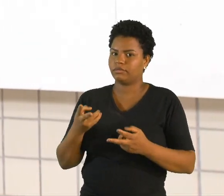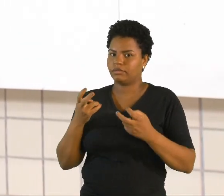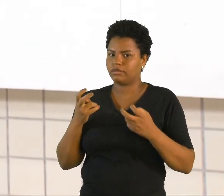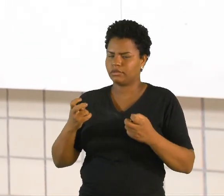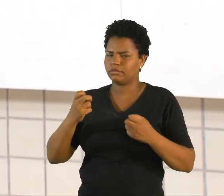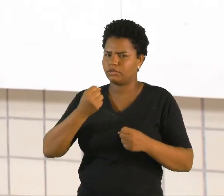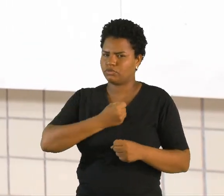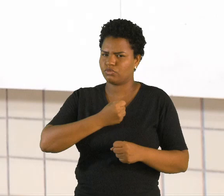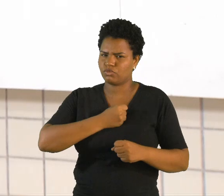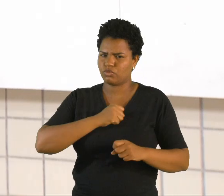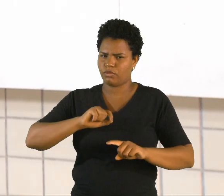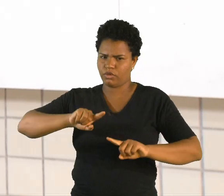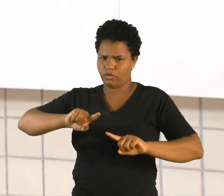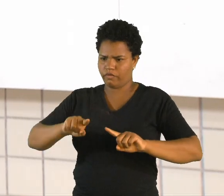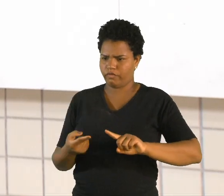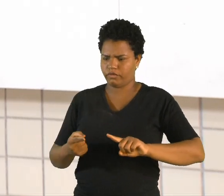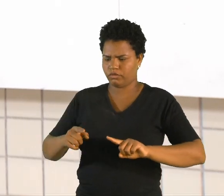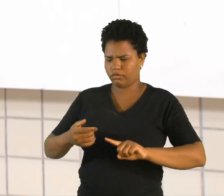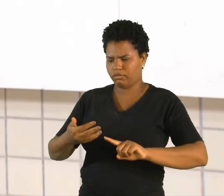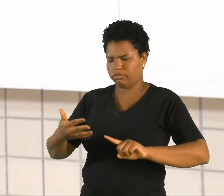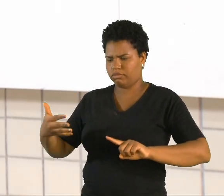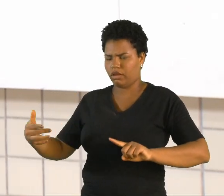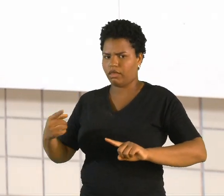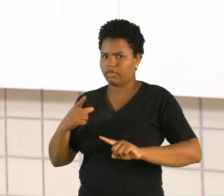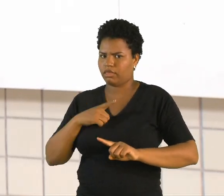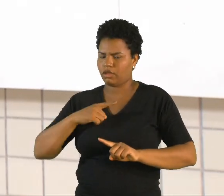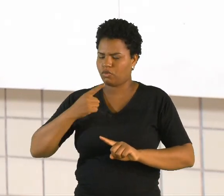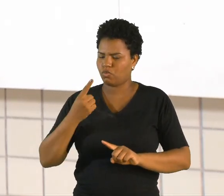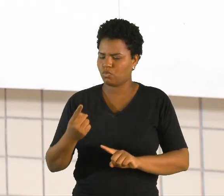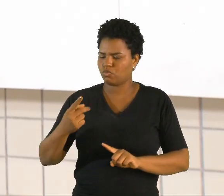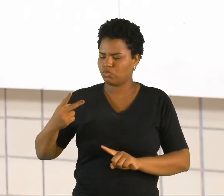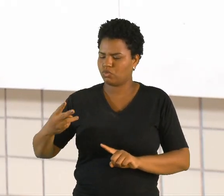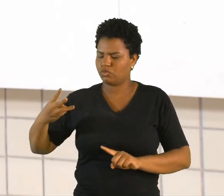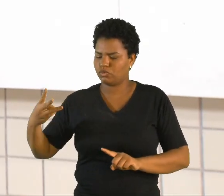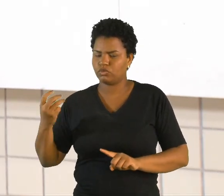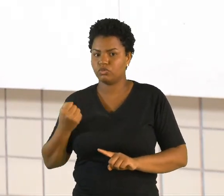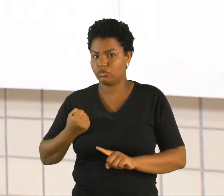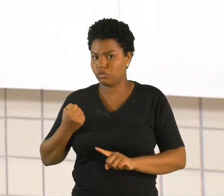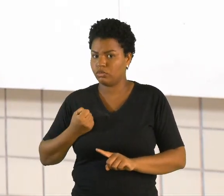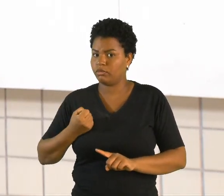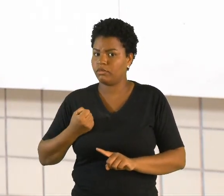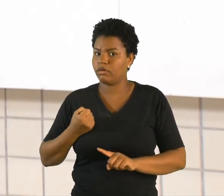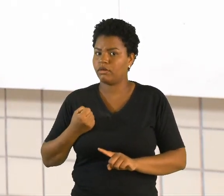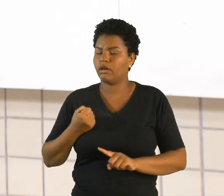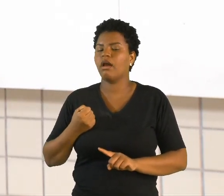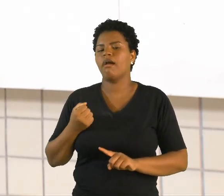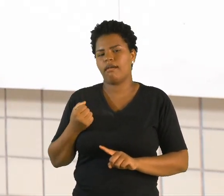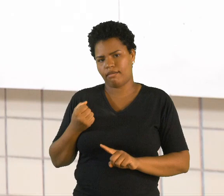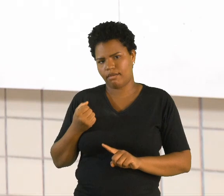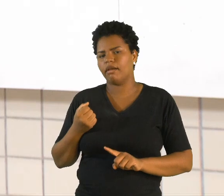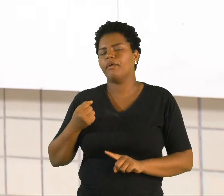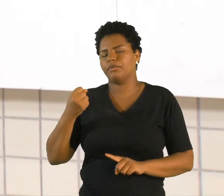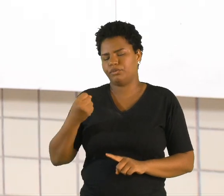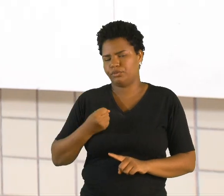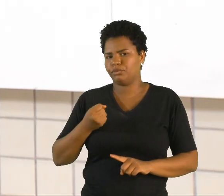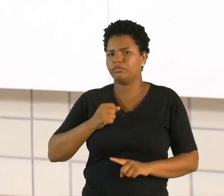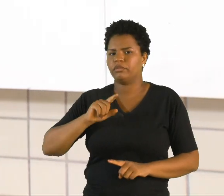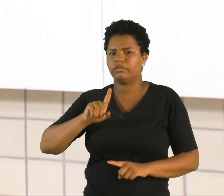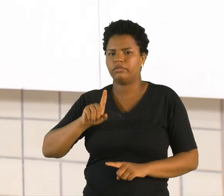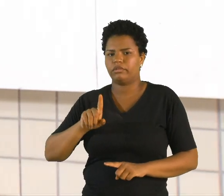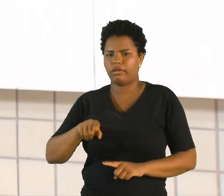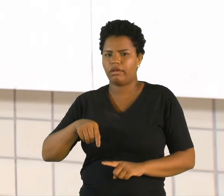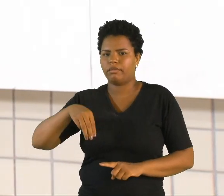número decimal e ele tiver 1, 2, 3 números, eu vou dizer o número